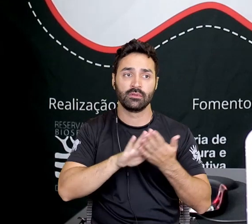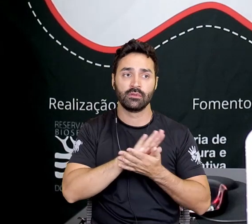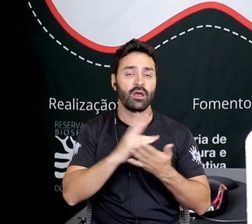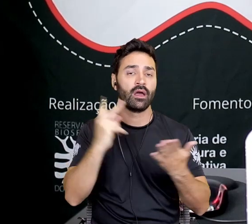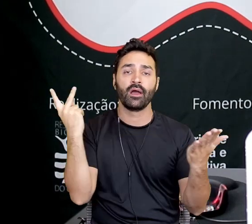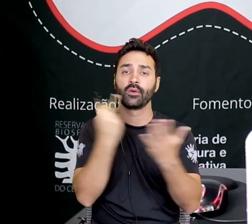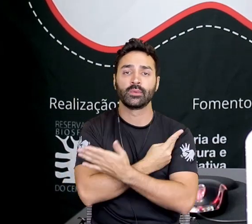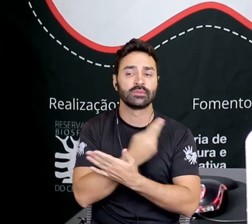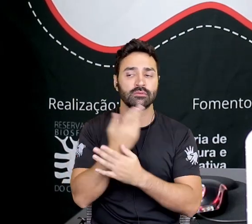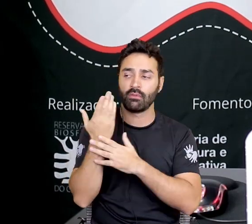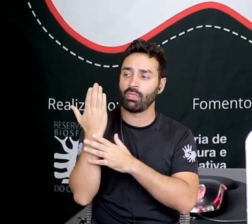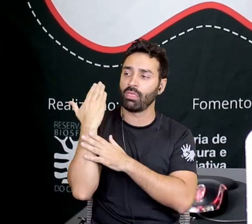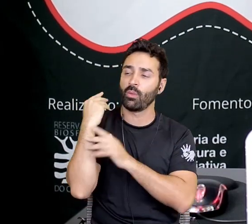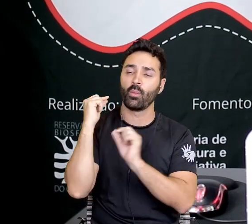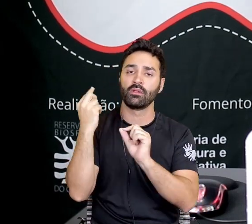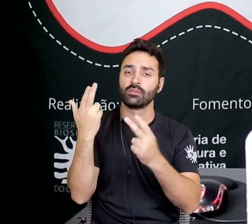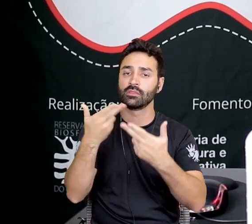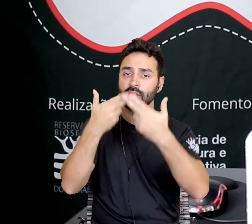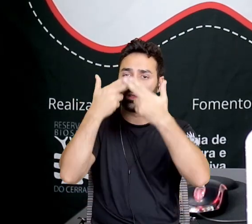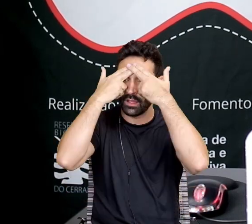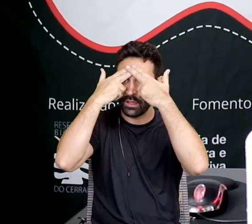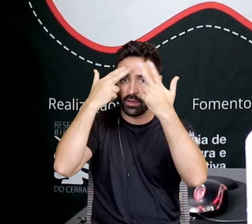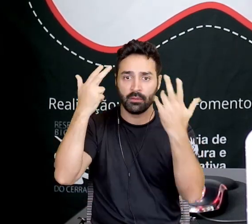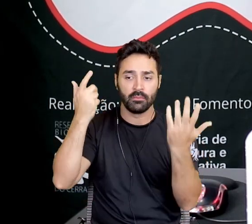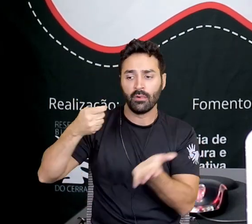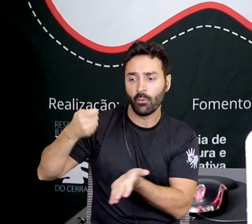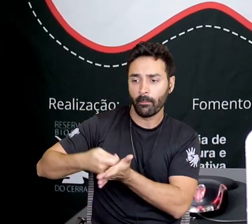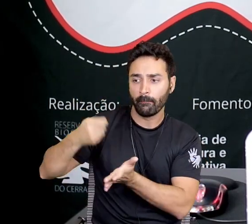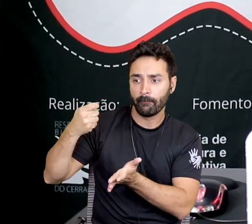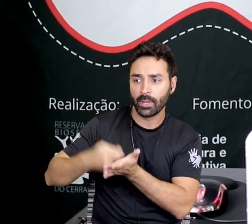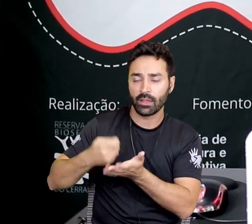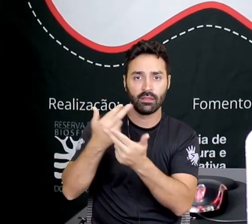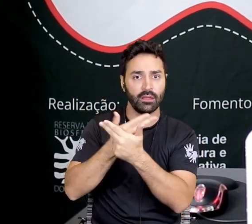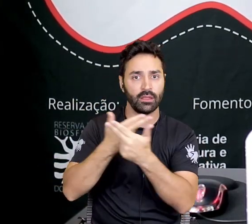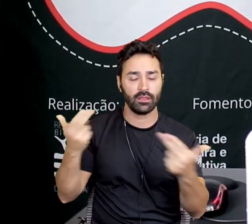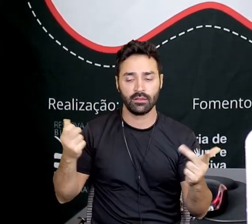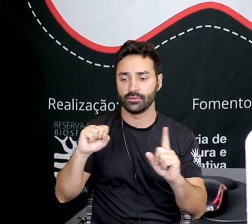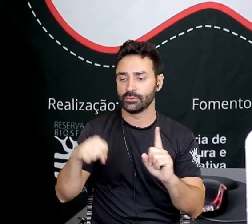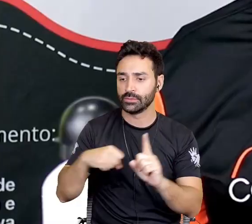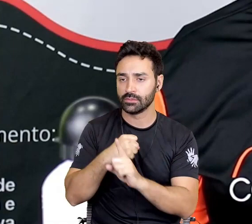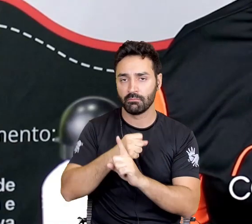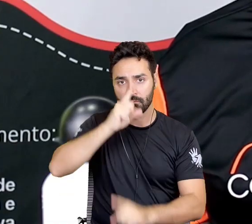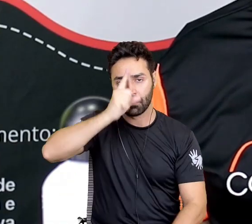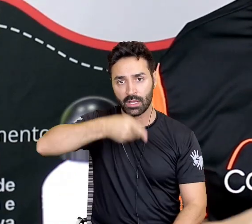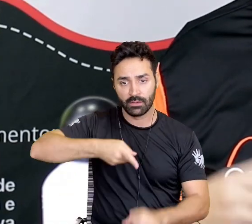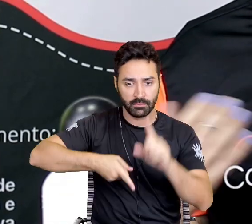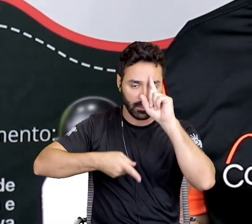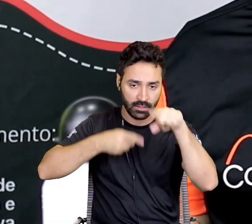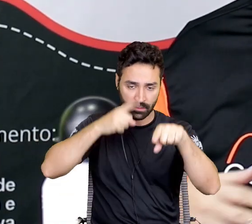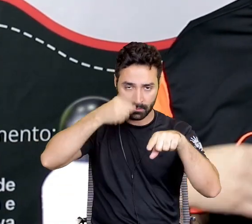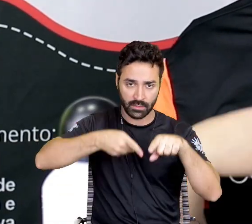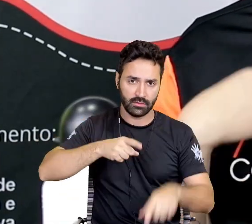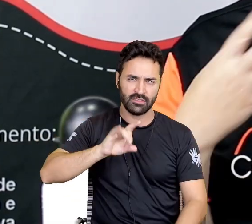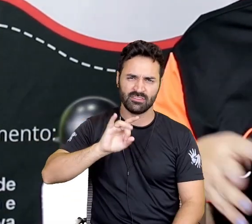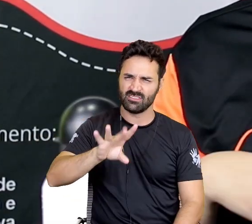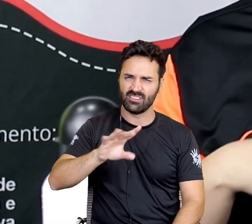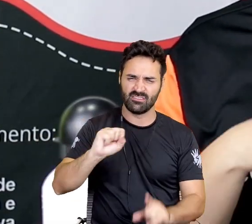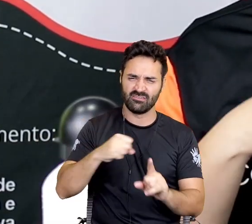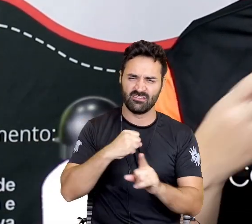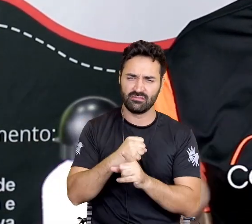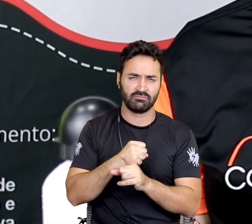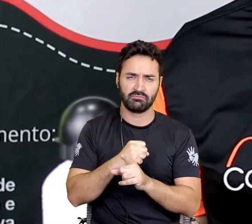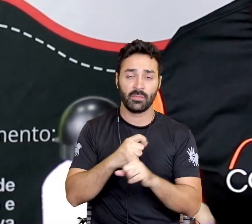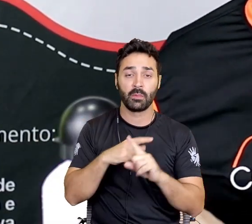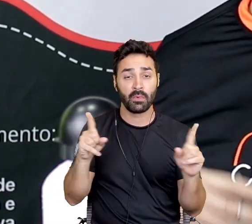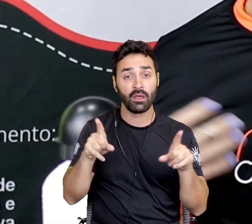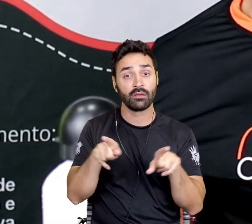por traumas, sabe? Por imposições muito grandes que a sociedade colocava. Não só a sociedade, mas médicos